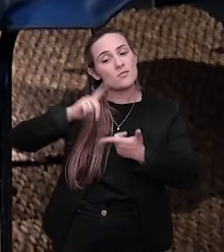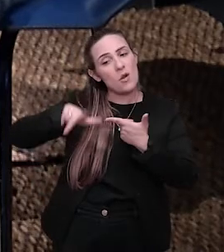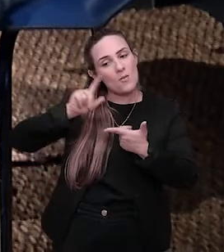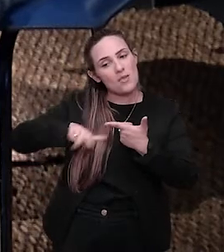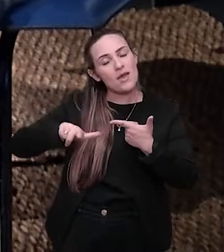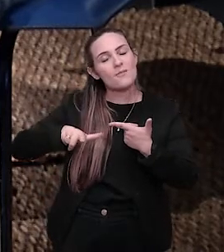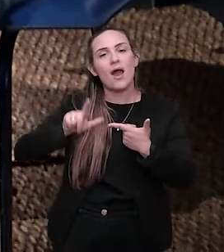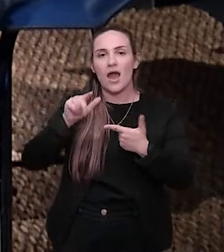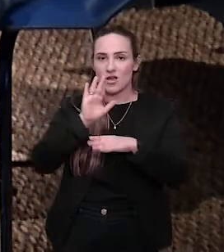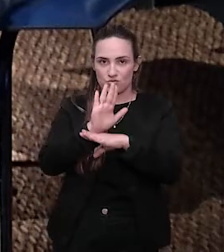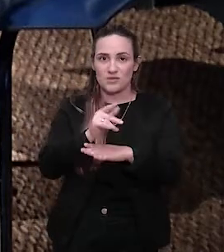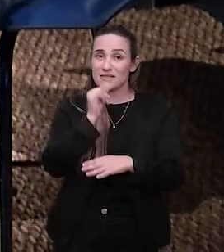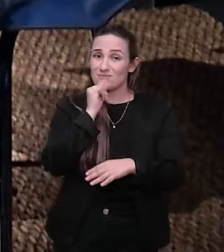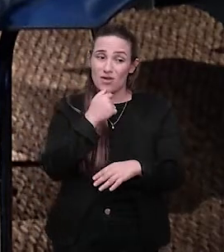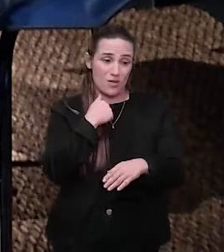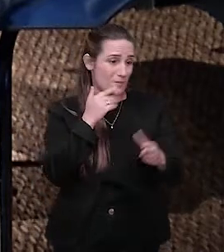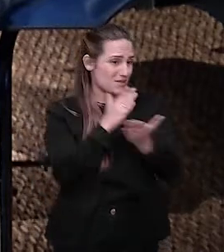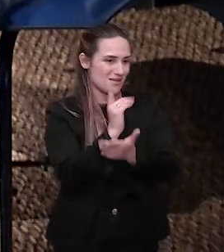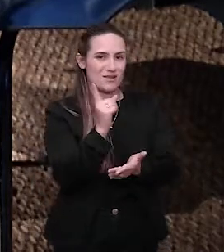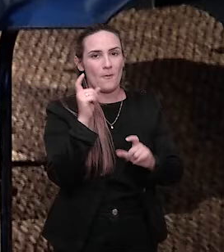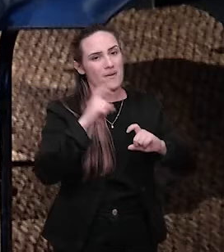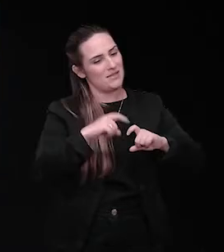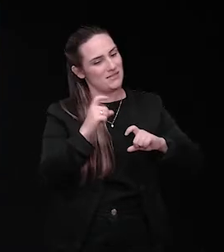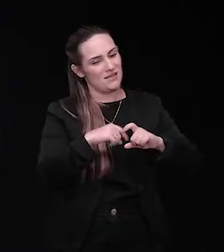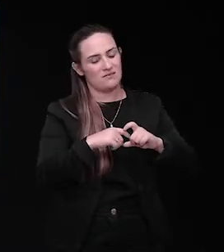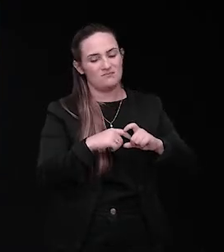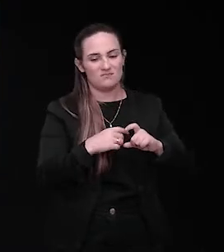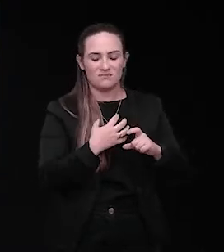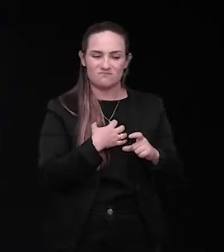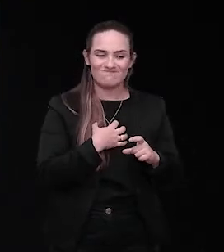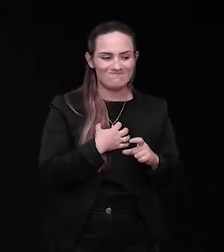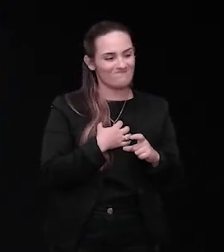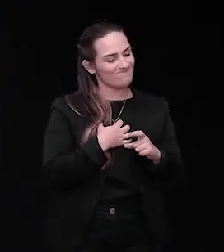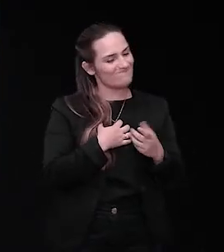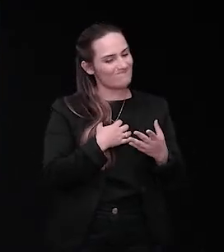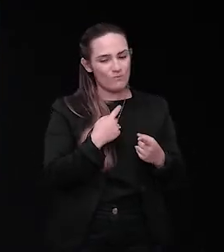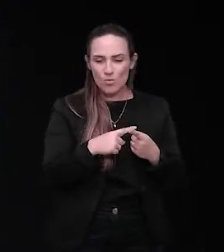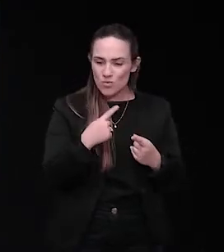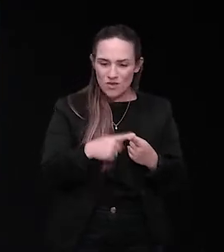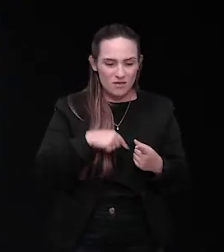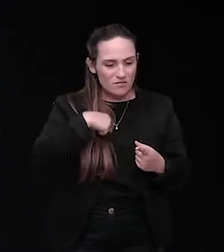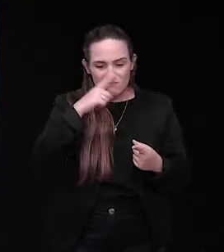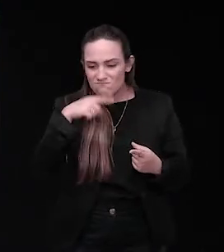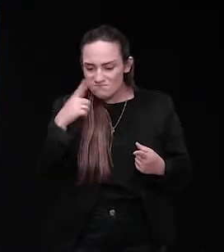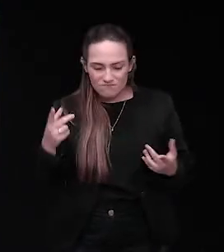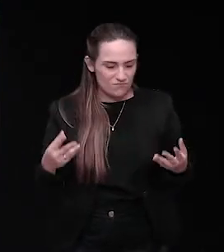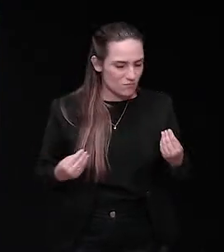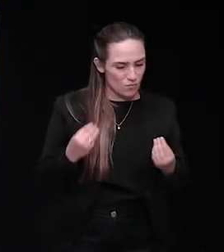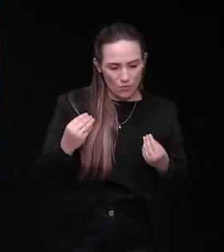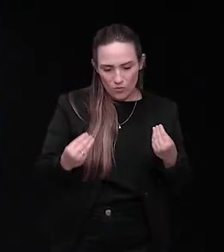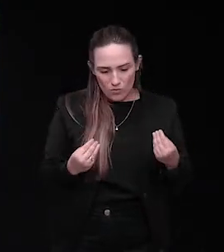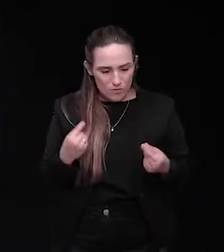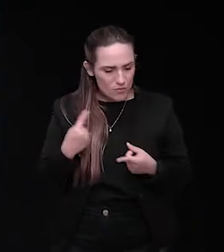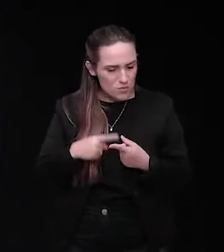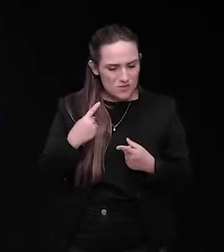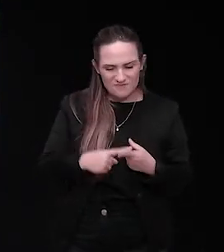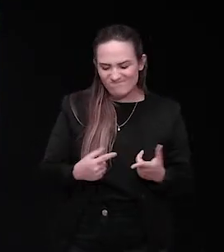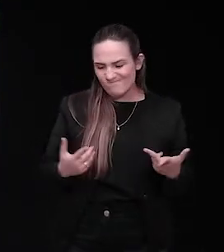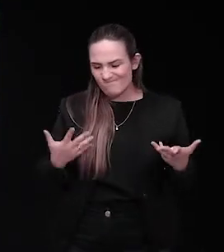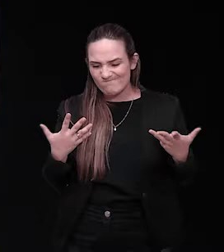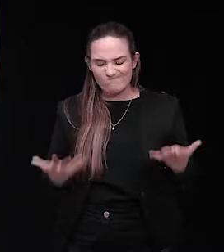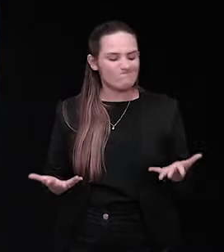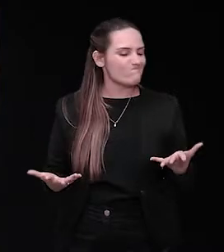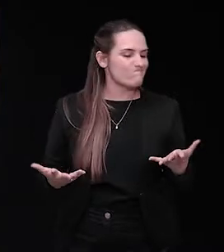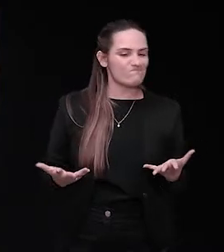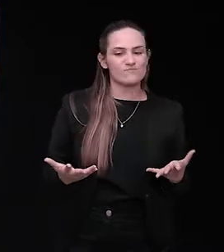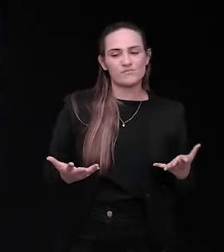se você consegue aprender algo com aquela lição. A experiência de não ter passado em medicina foi importante para mim, para um desafio comigo mesmo, acho que o desafio da